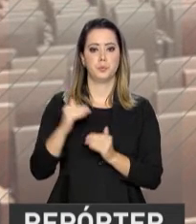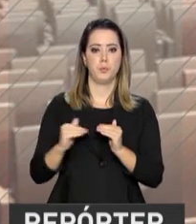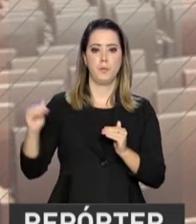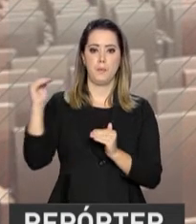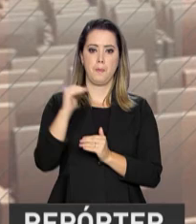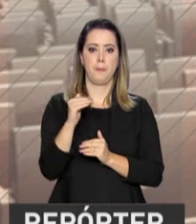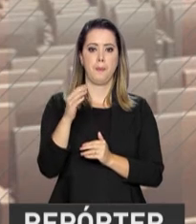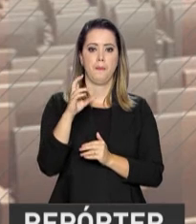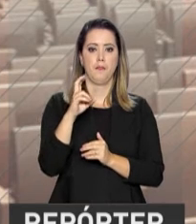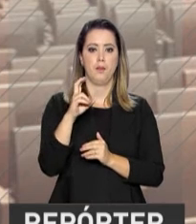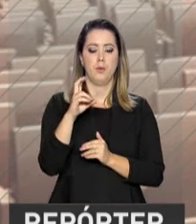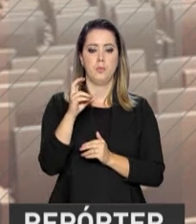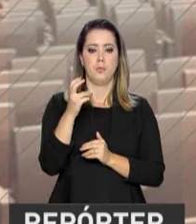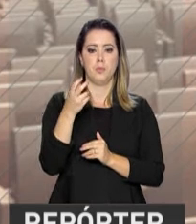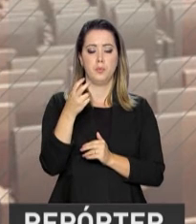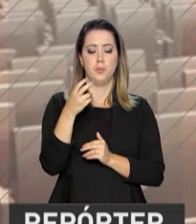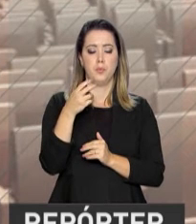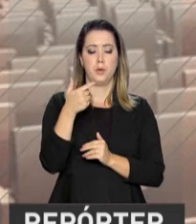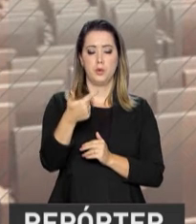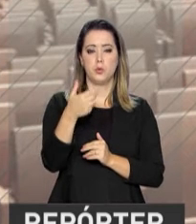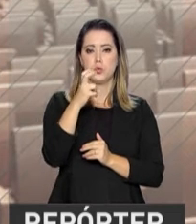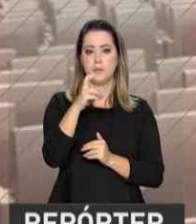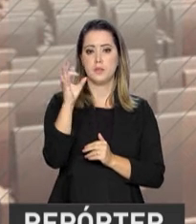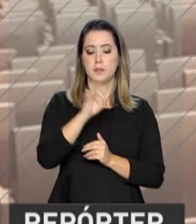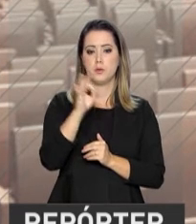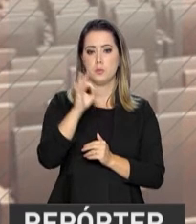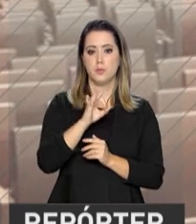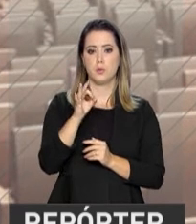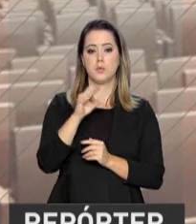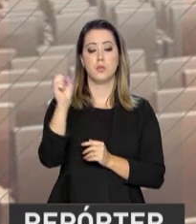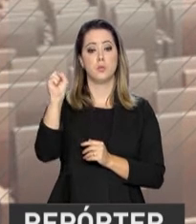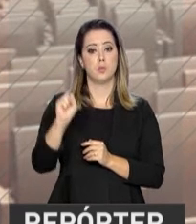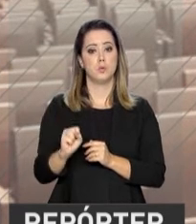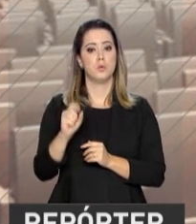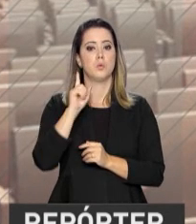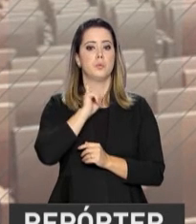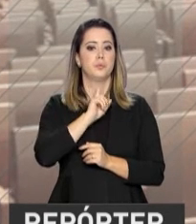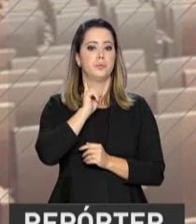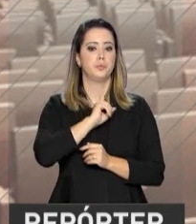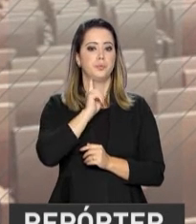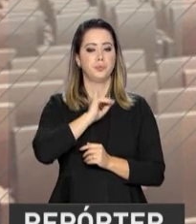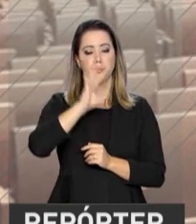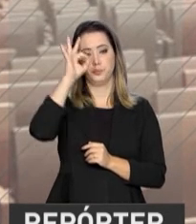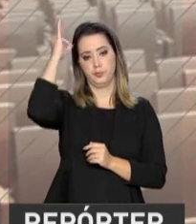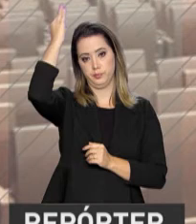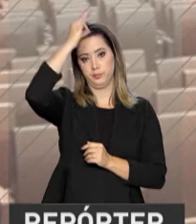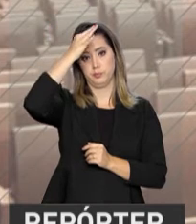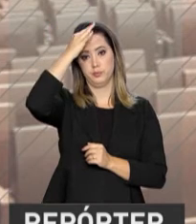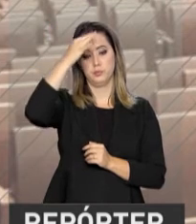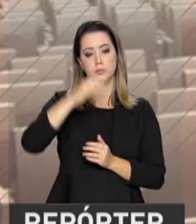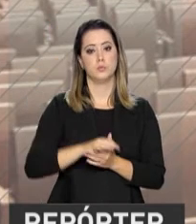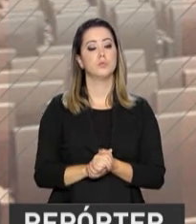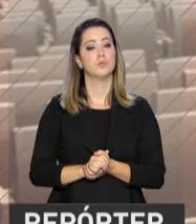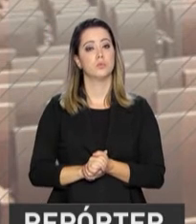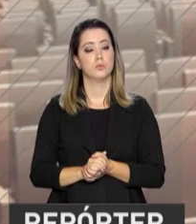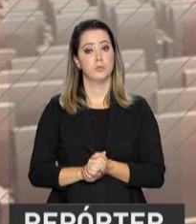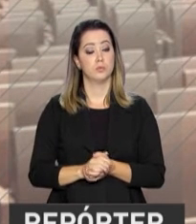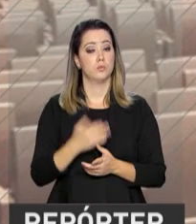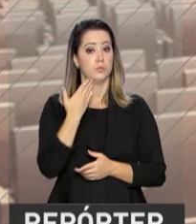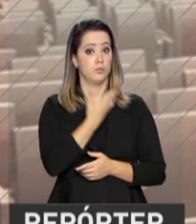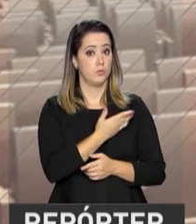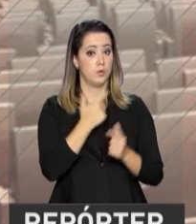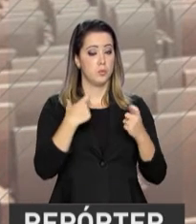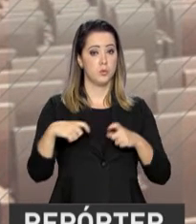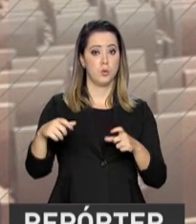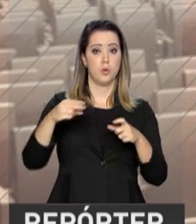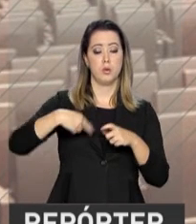de 25% no número e valor de projetos para a região sul e os estados de Minas Gerais e Espírito Santo. Para as